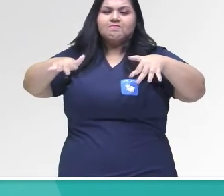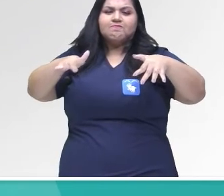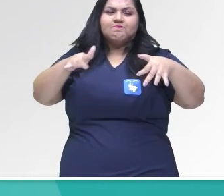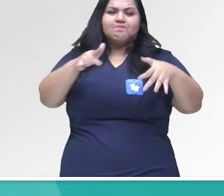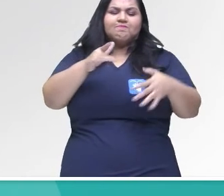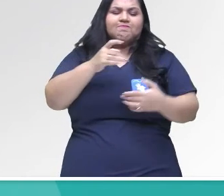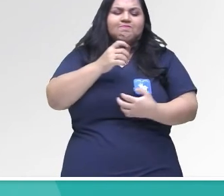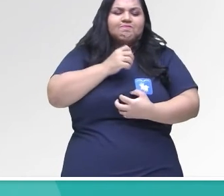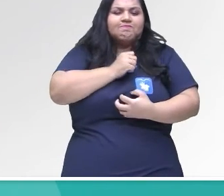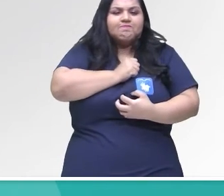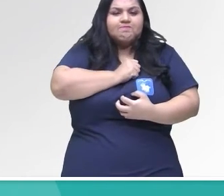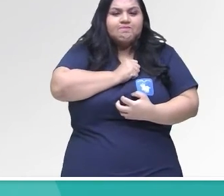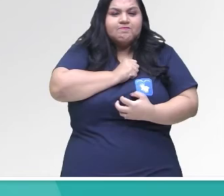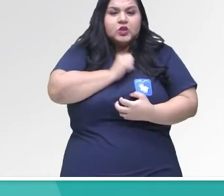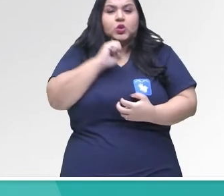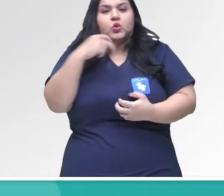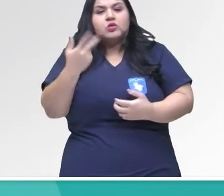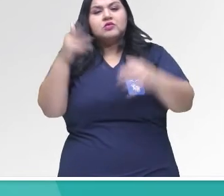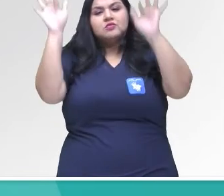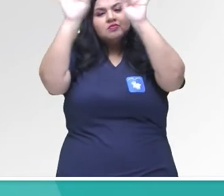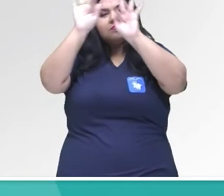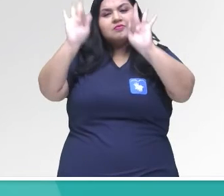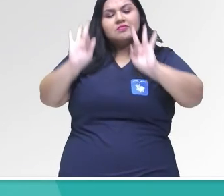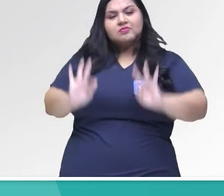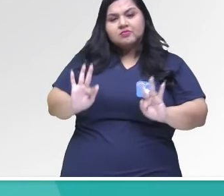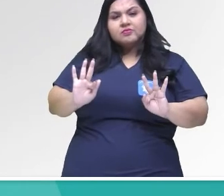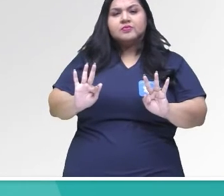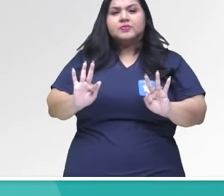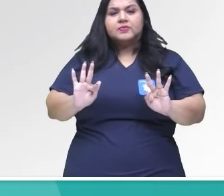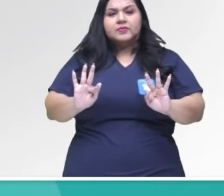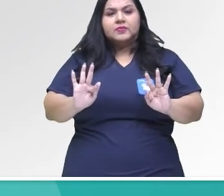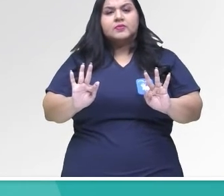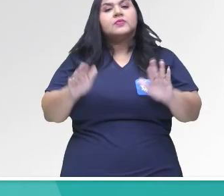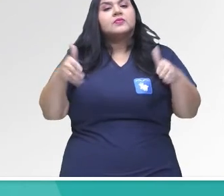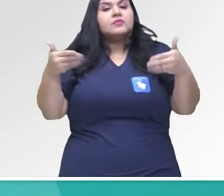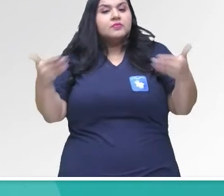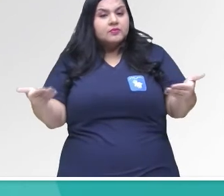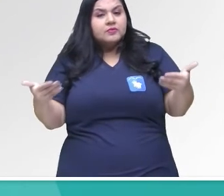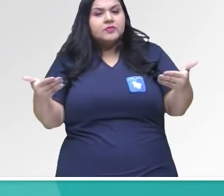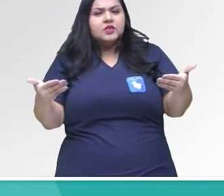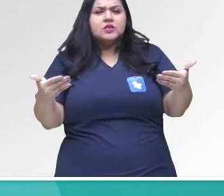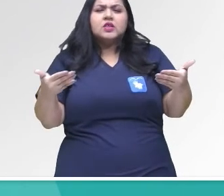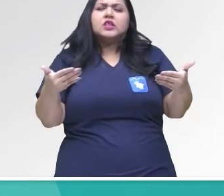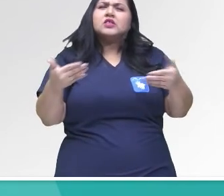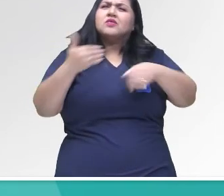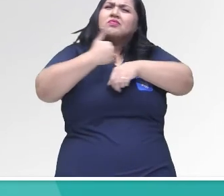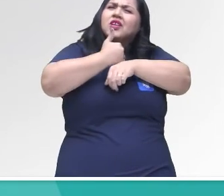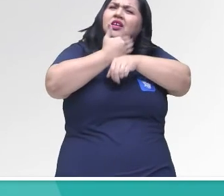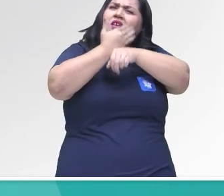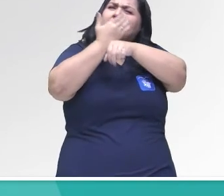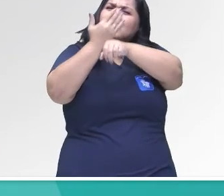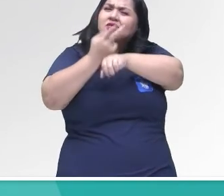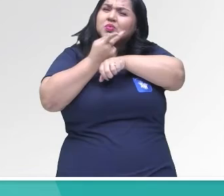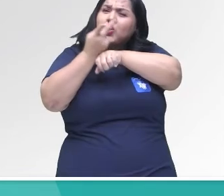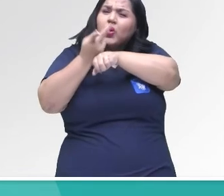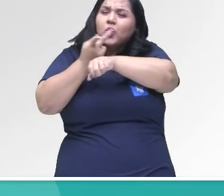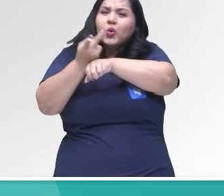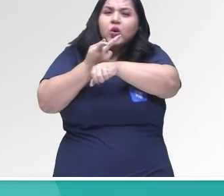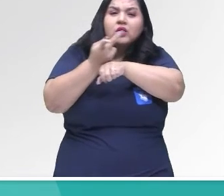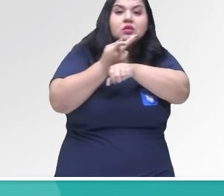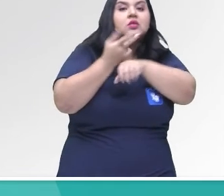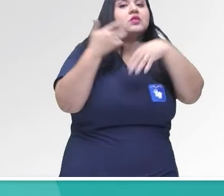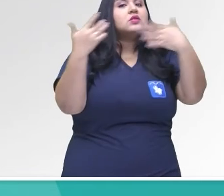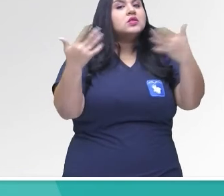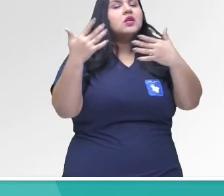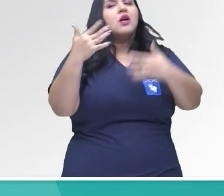pesar ou seu contentamento. E assim, quando mais tarde me procure, quem sabe